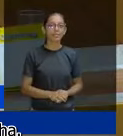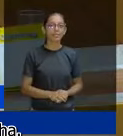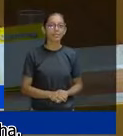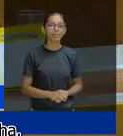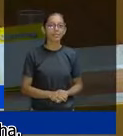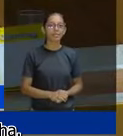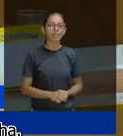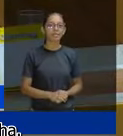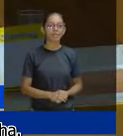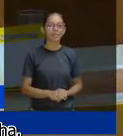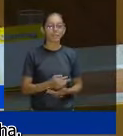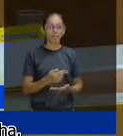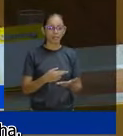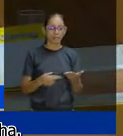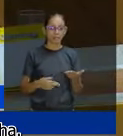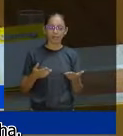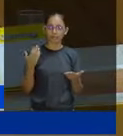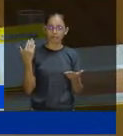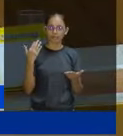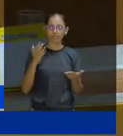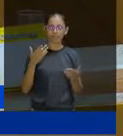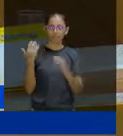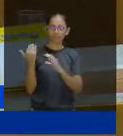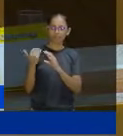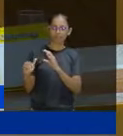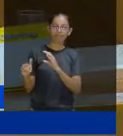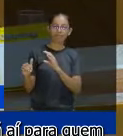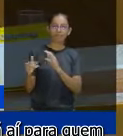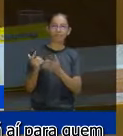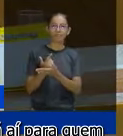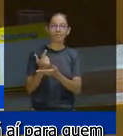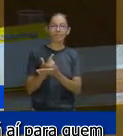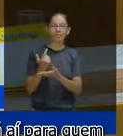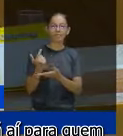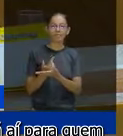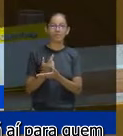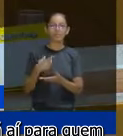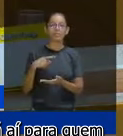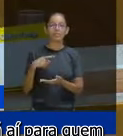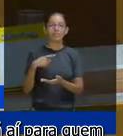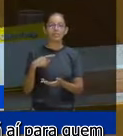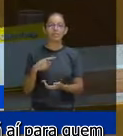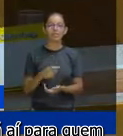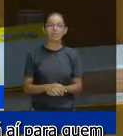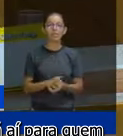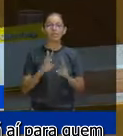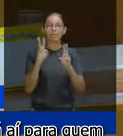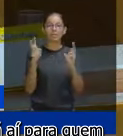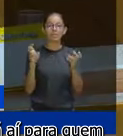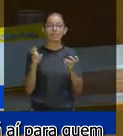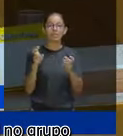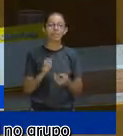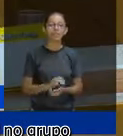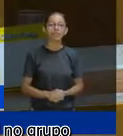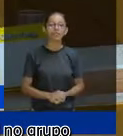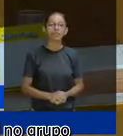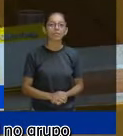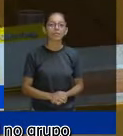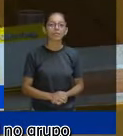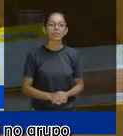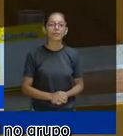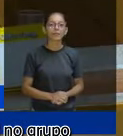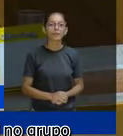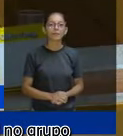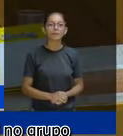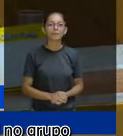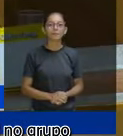foi minha. Escrevi para ele com muito carinho do livro O Velho, e está aí para quem quiser ter acesso. Eu, inclusive, outro dia até